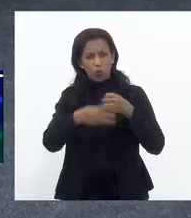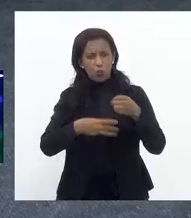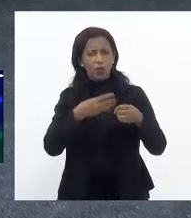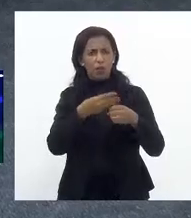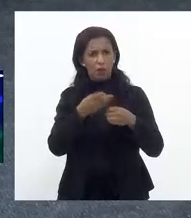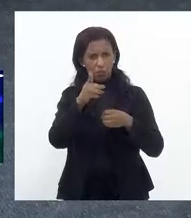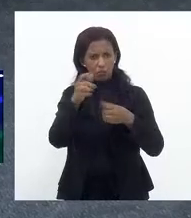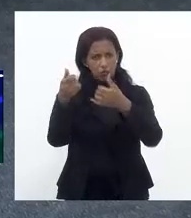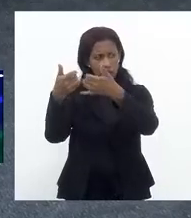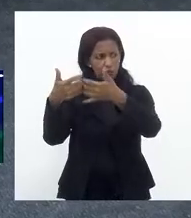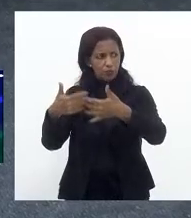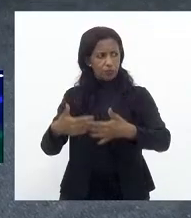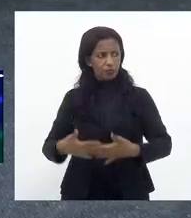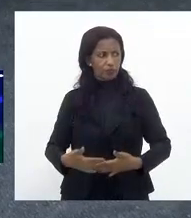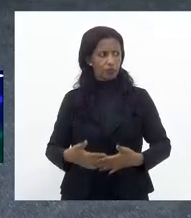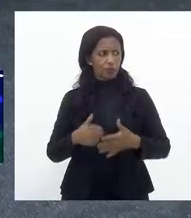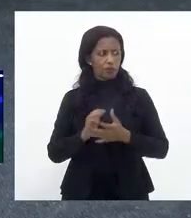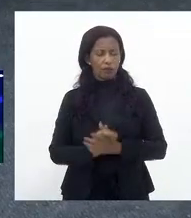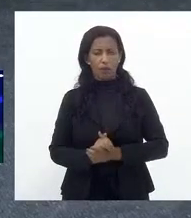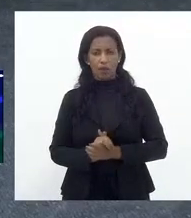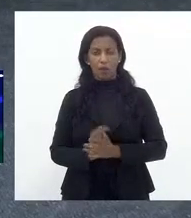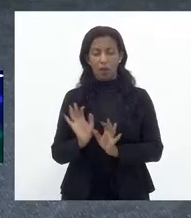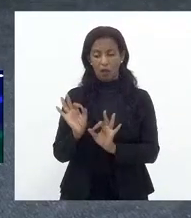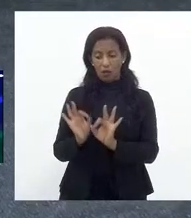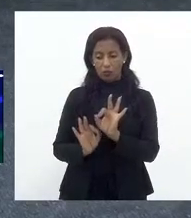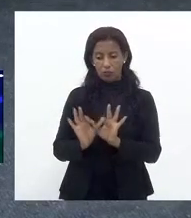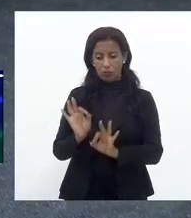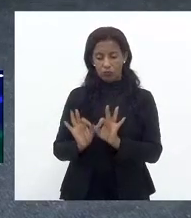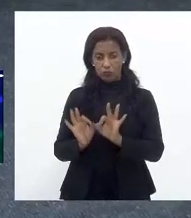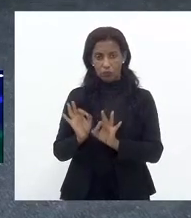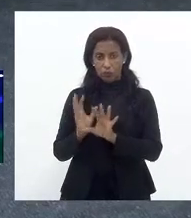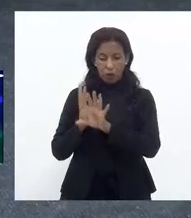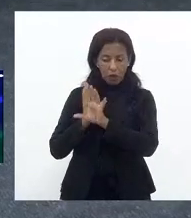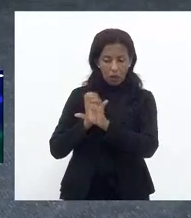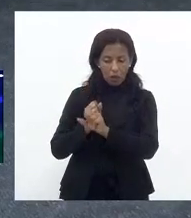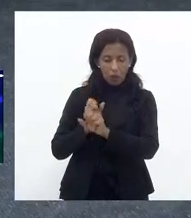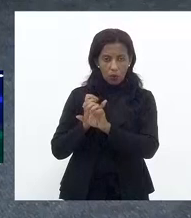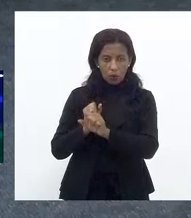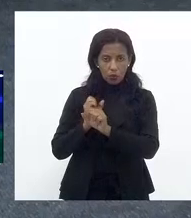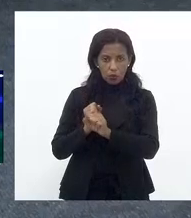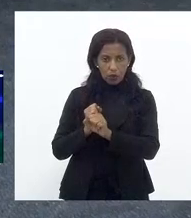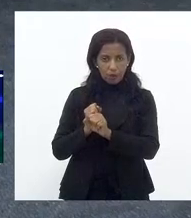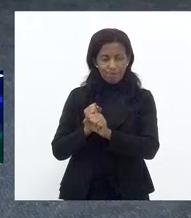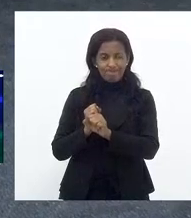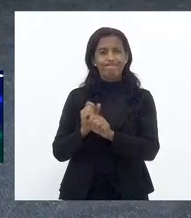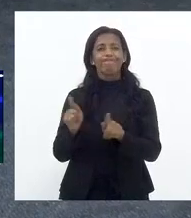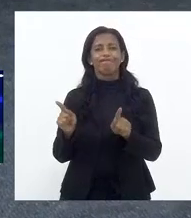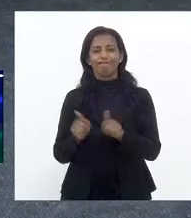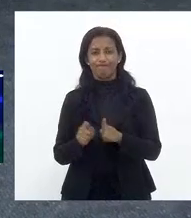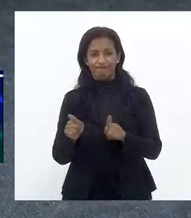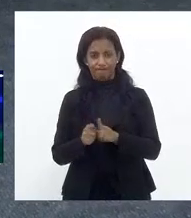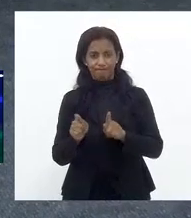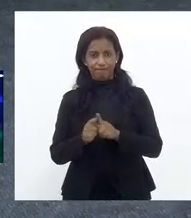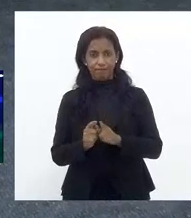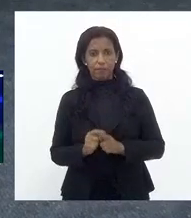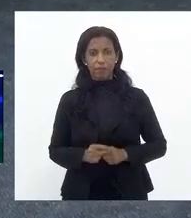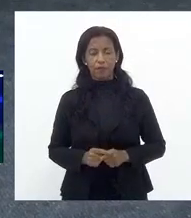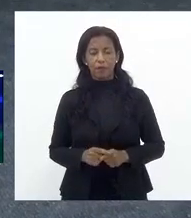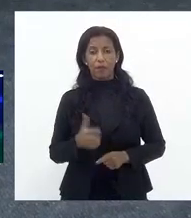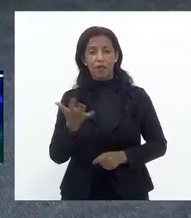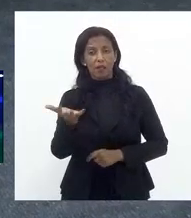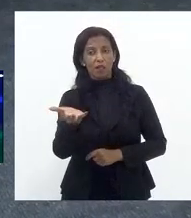Excelência falou, a forma de calcular o triênio também, porque estão